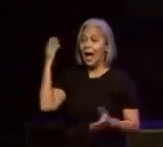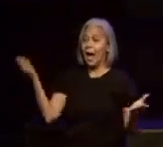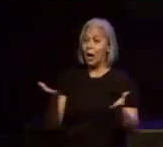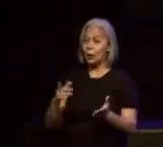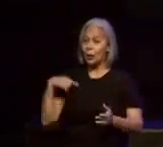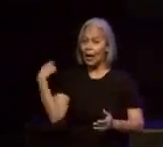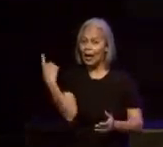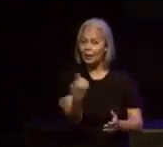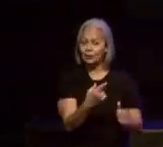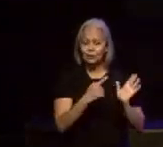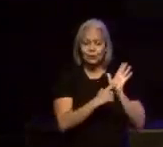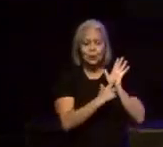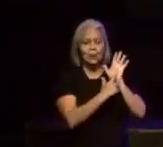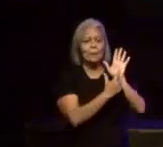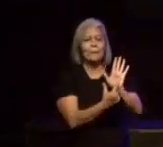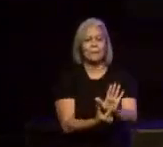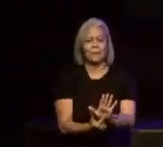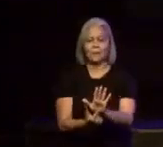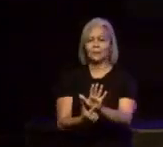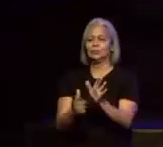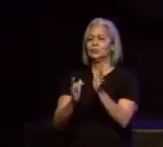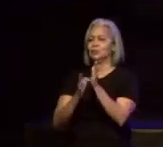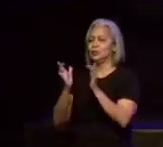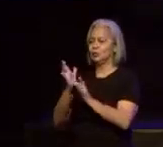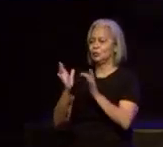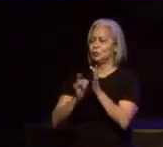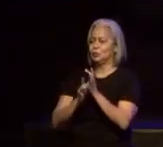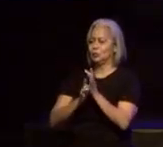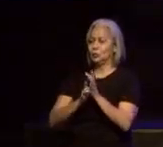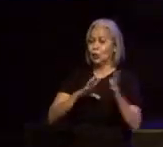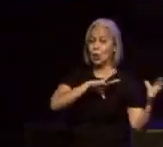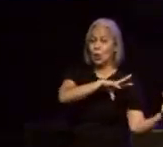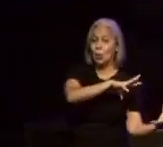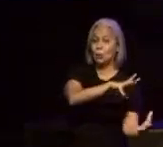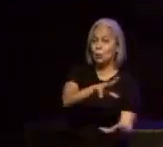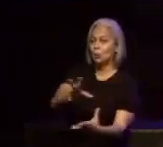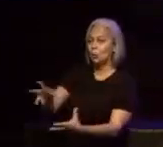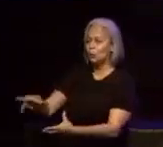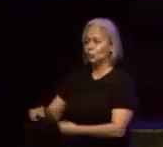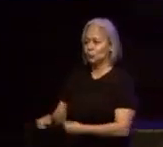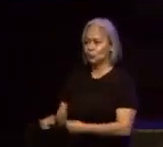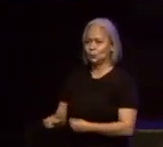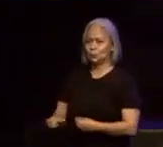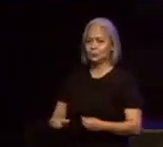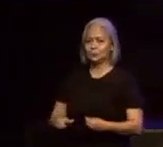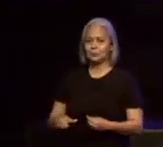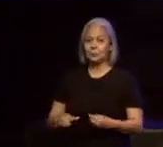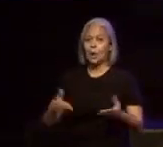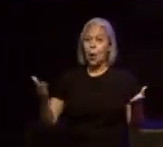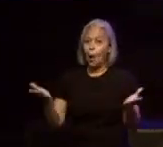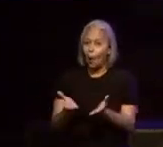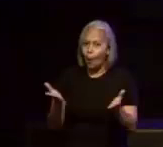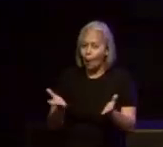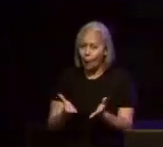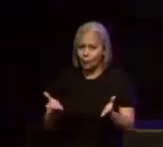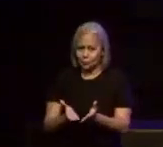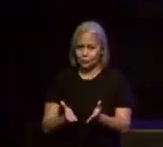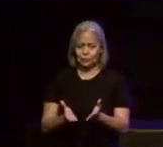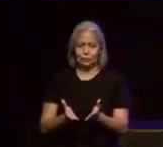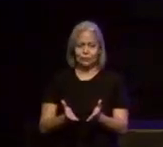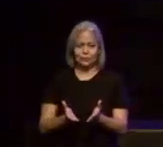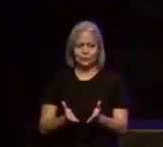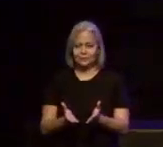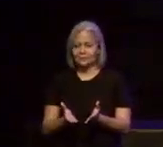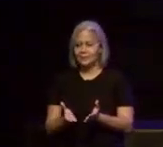de transformação, pessoal, cultural e globalmente. Nessa era da história, que eu vou falar pode assustar